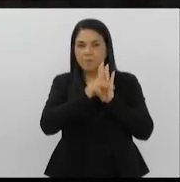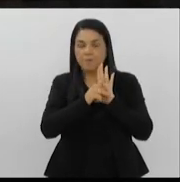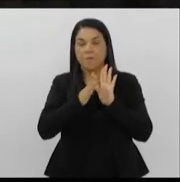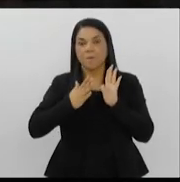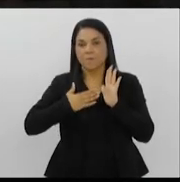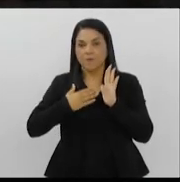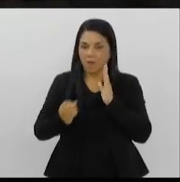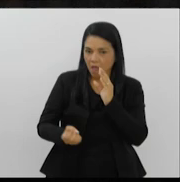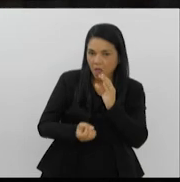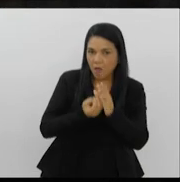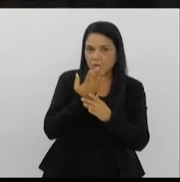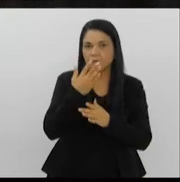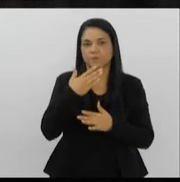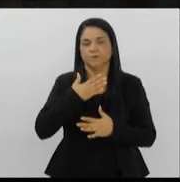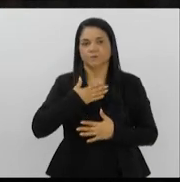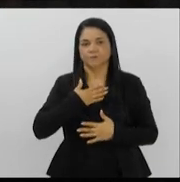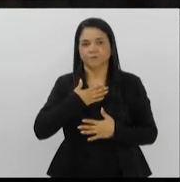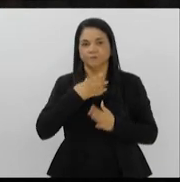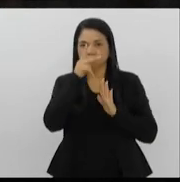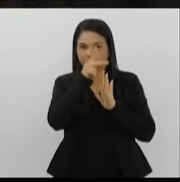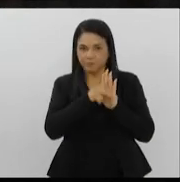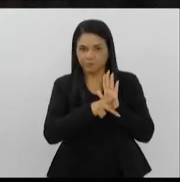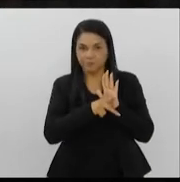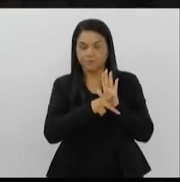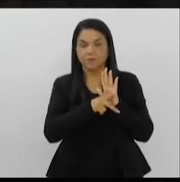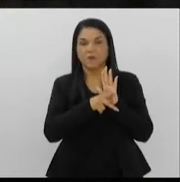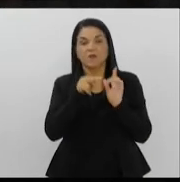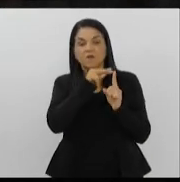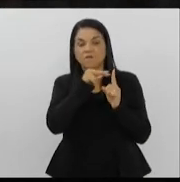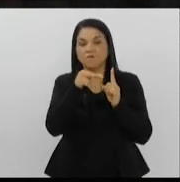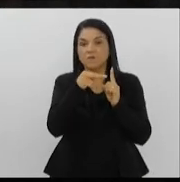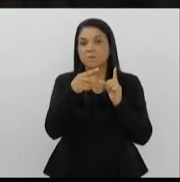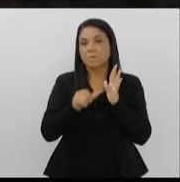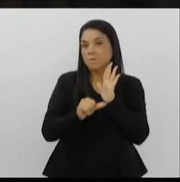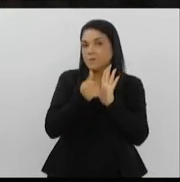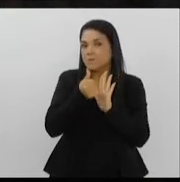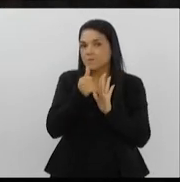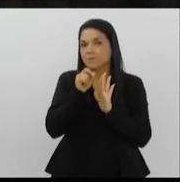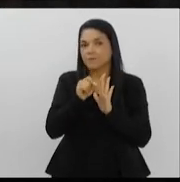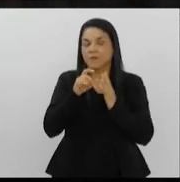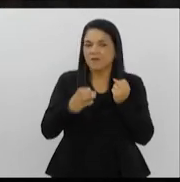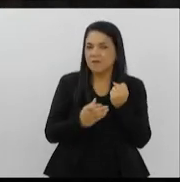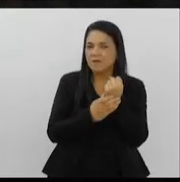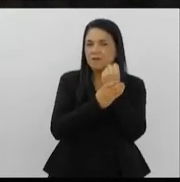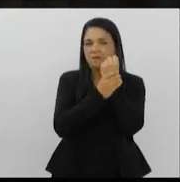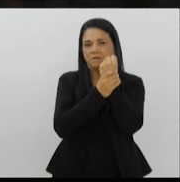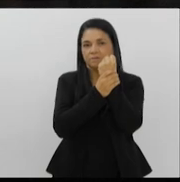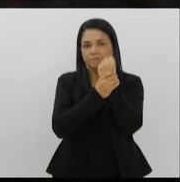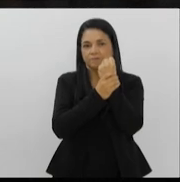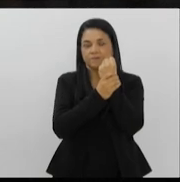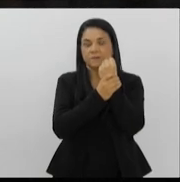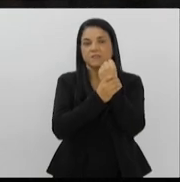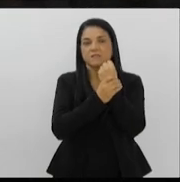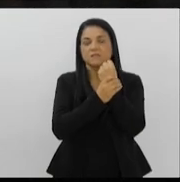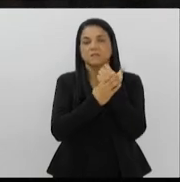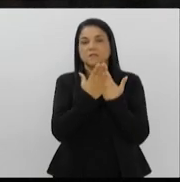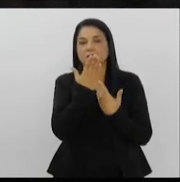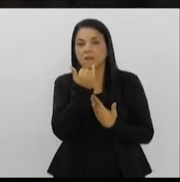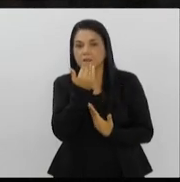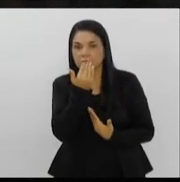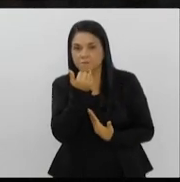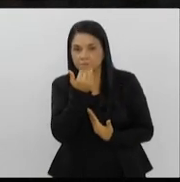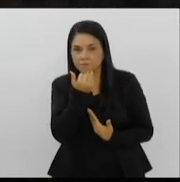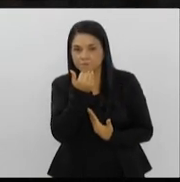autoria, que visa, em primeiro lugar, garantir a segurança alimentar